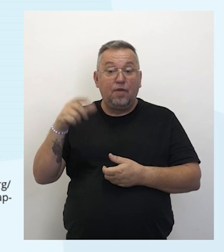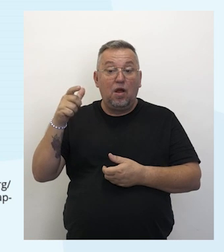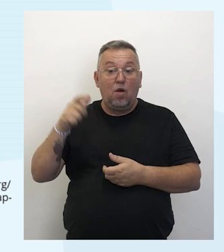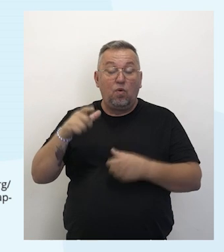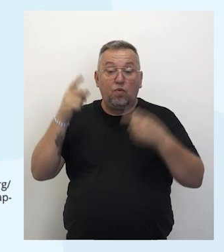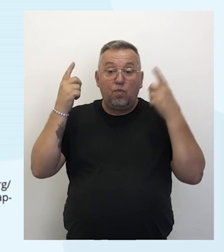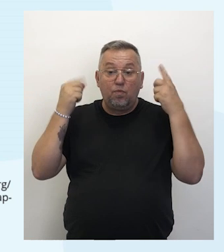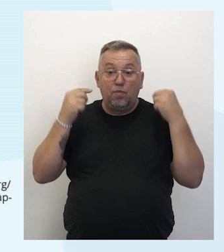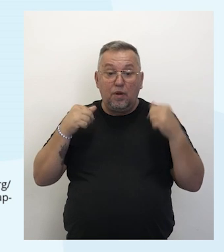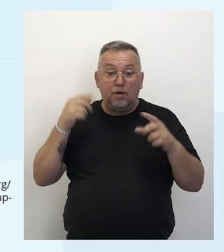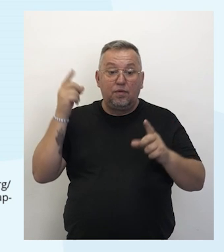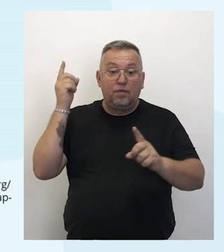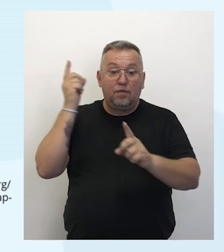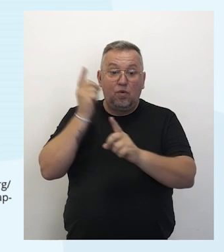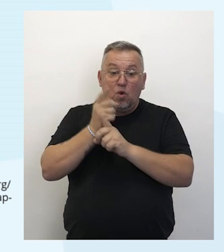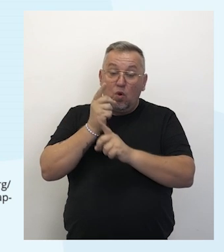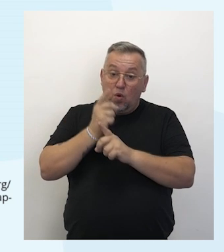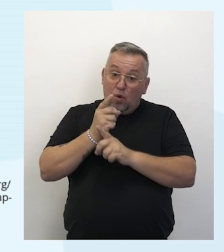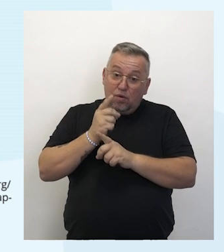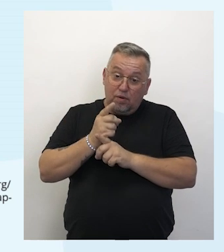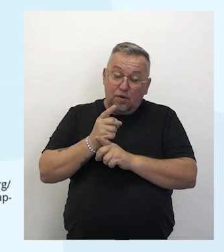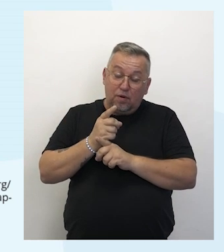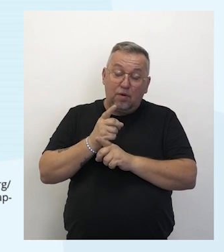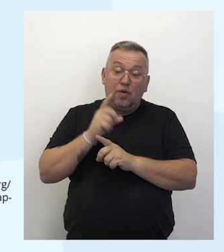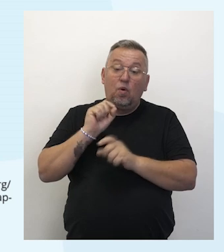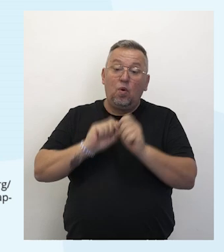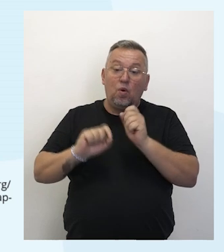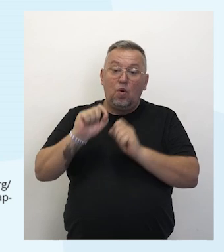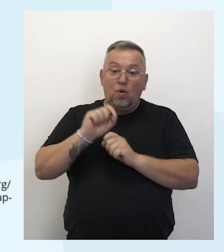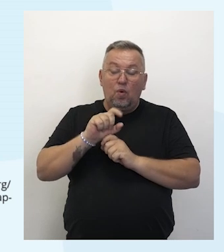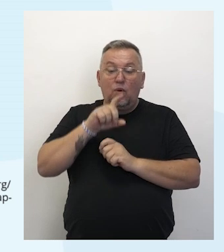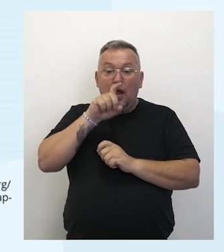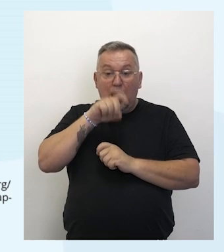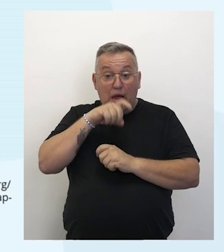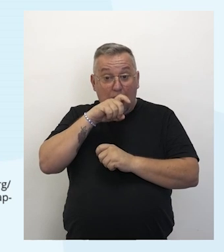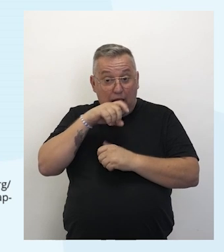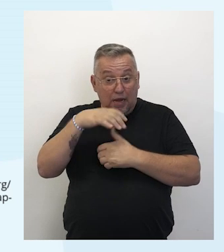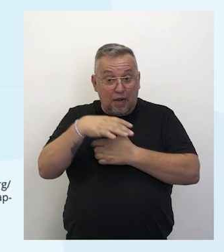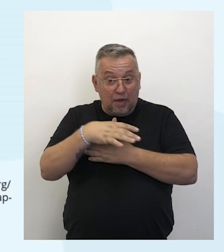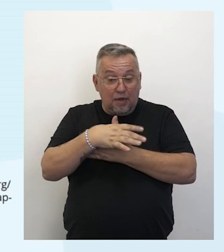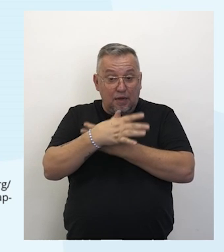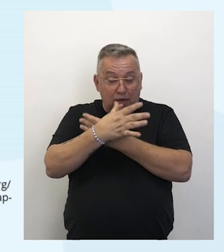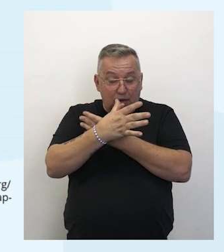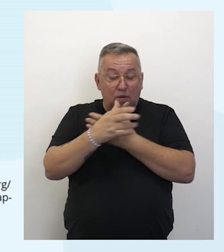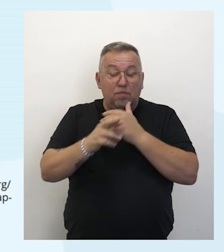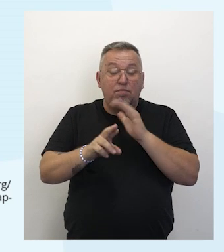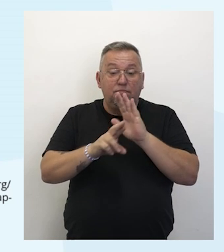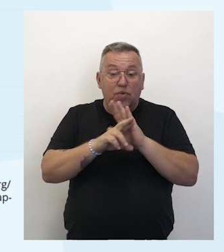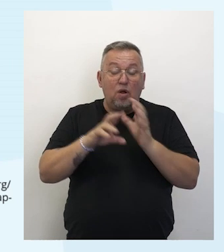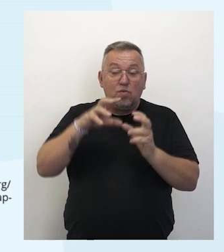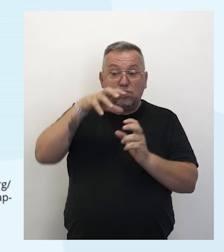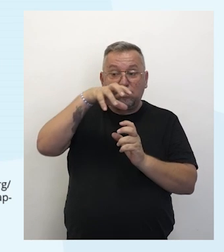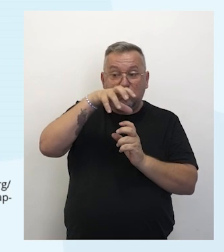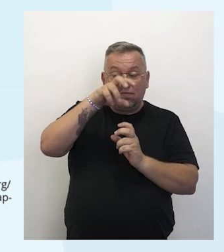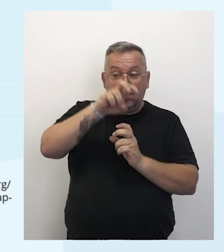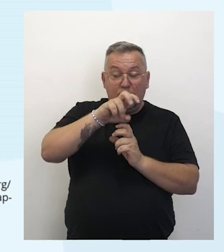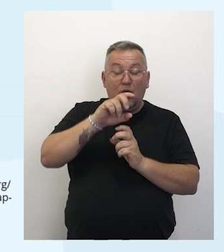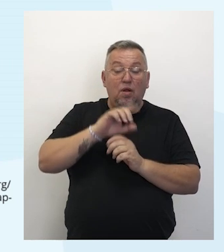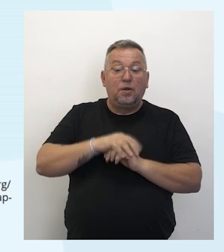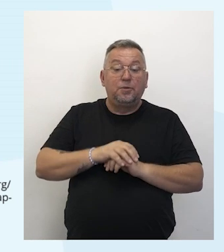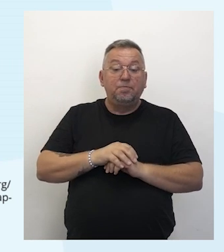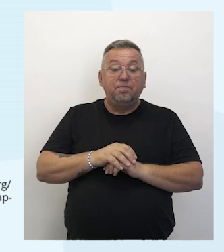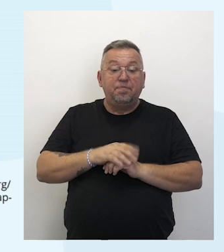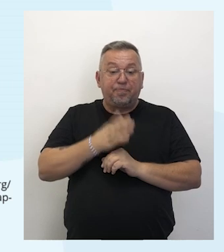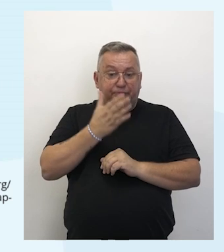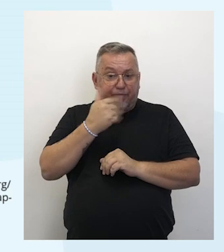eles encontraram, né, segundo o seu mito fundador, eles encontraram essa representação, né, de um deus,